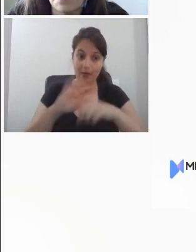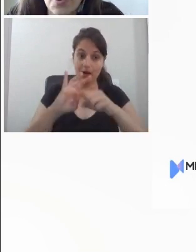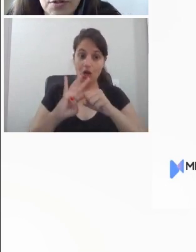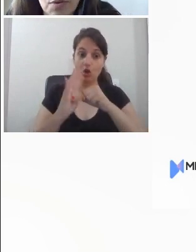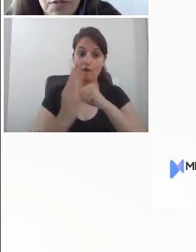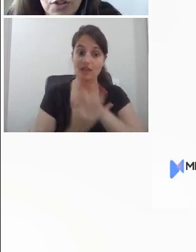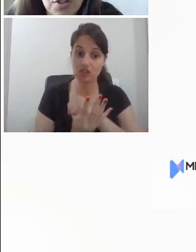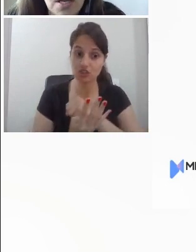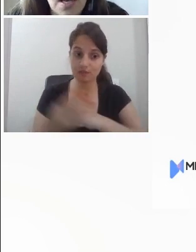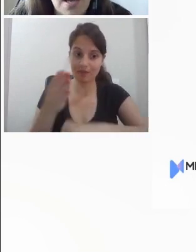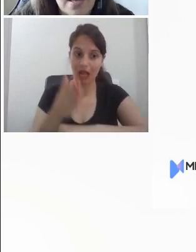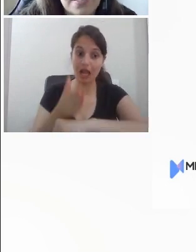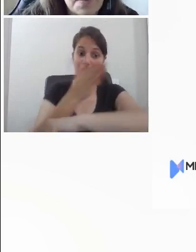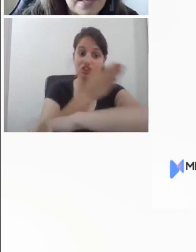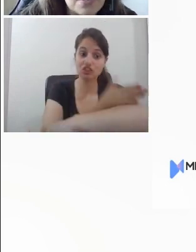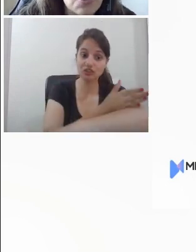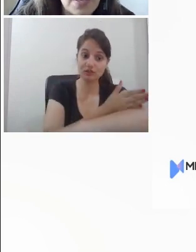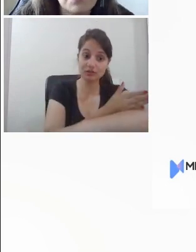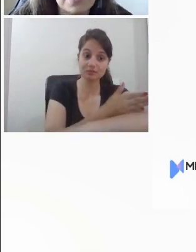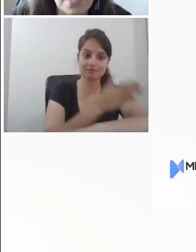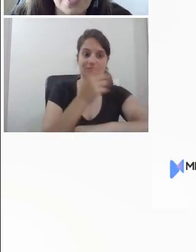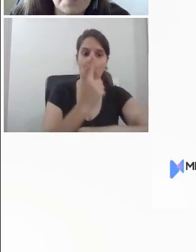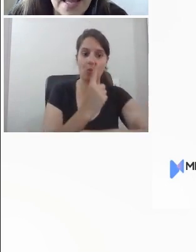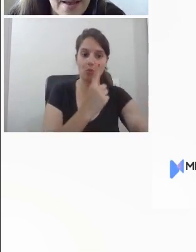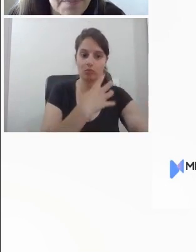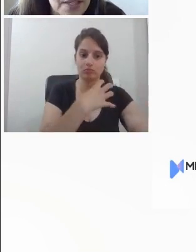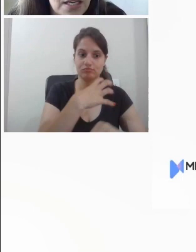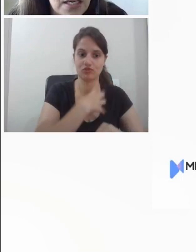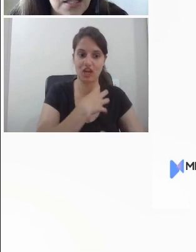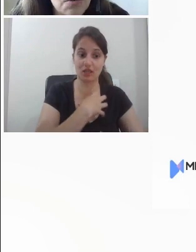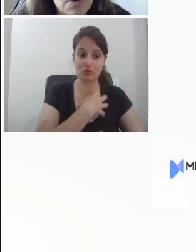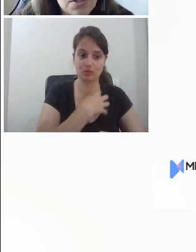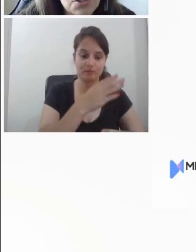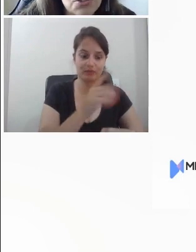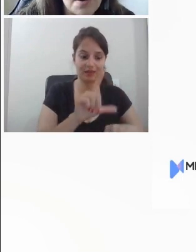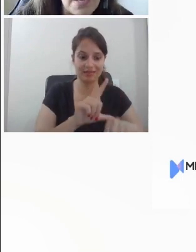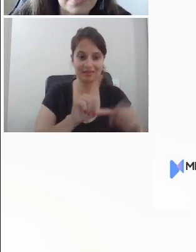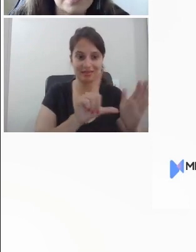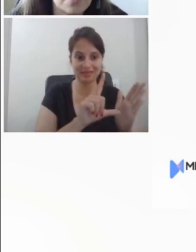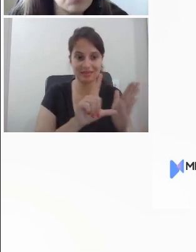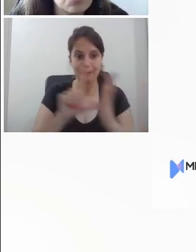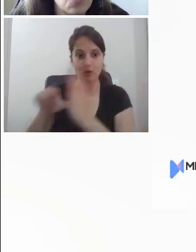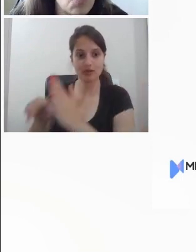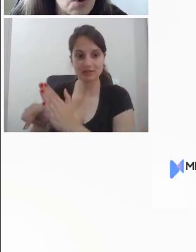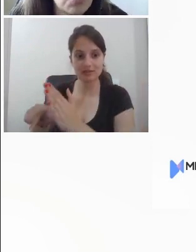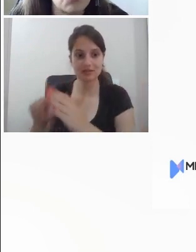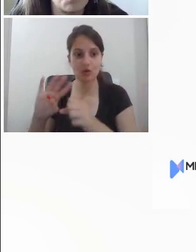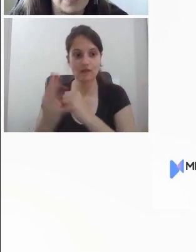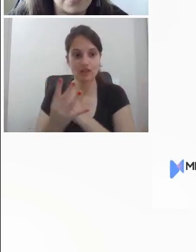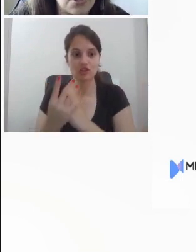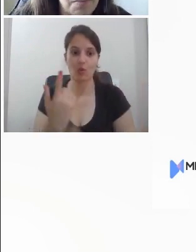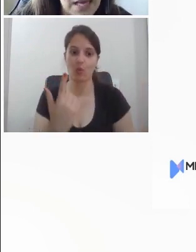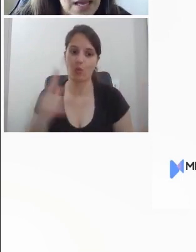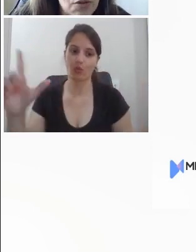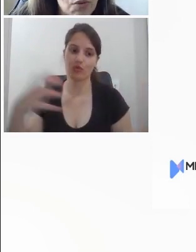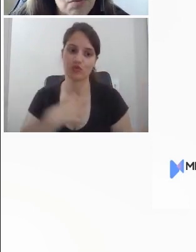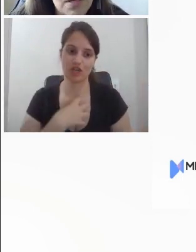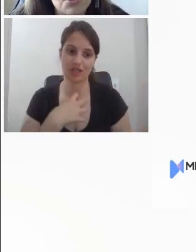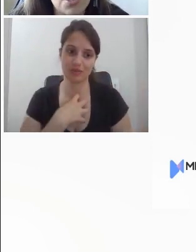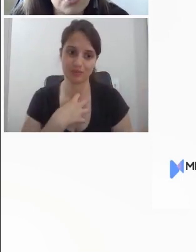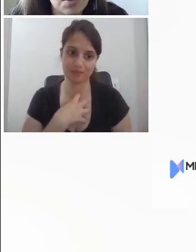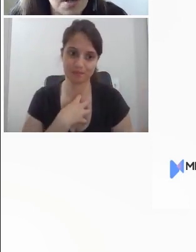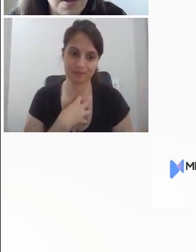e depois do covid as empresas tiveram que se adaptar então quando a gente trabalha em ciclos curtos de planejamento